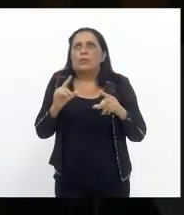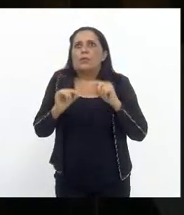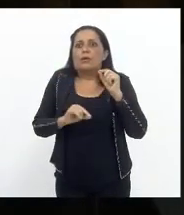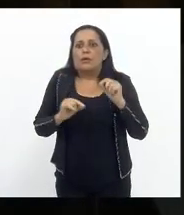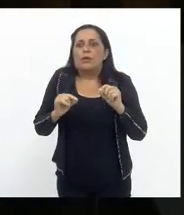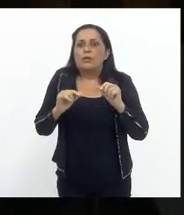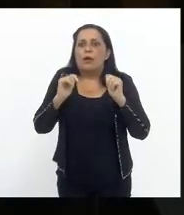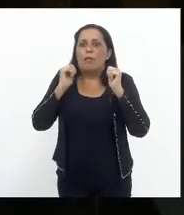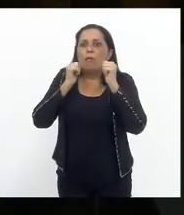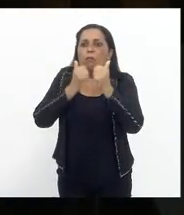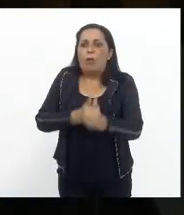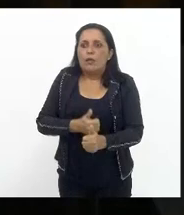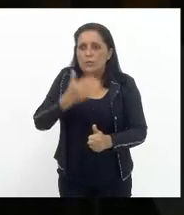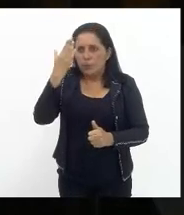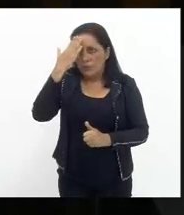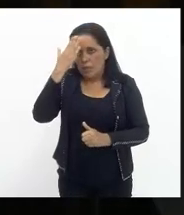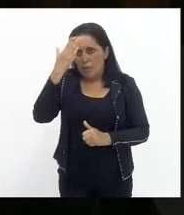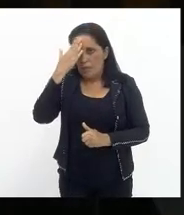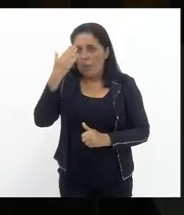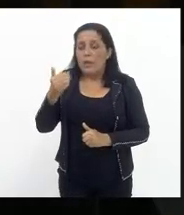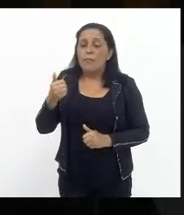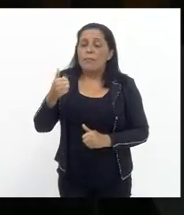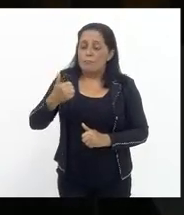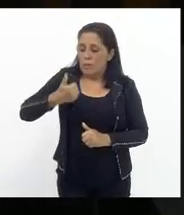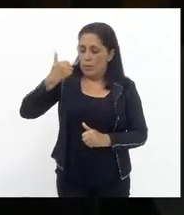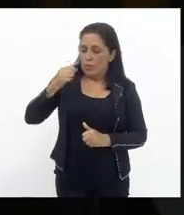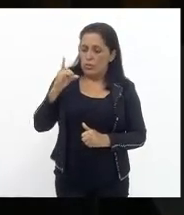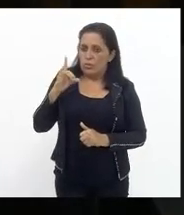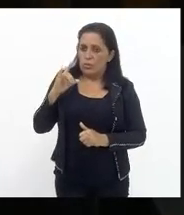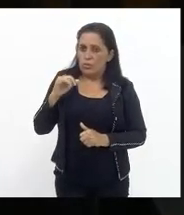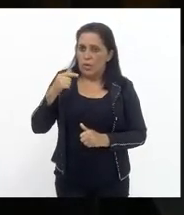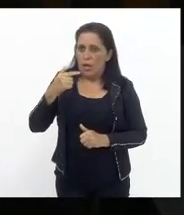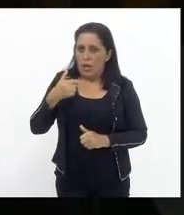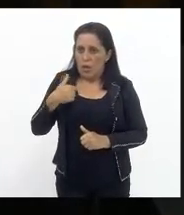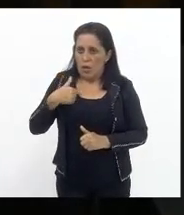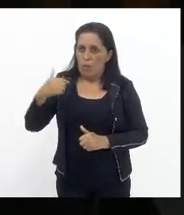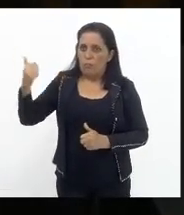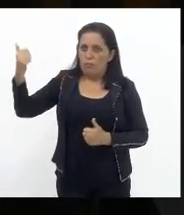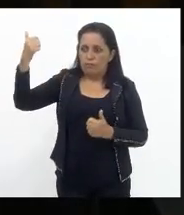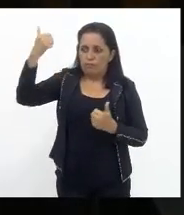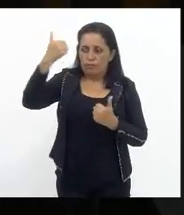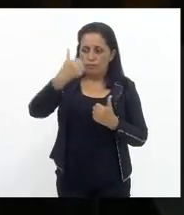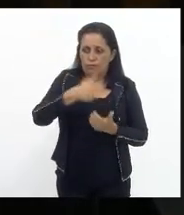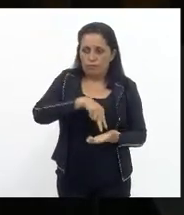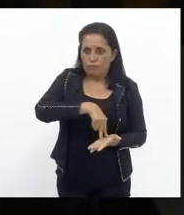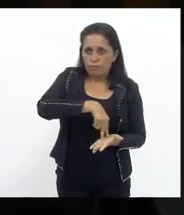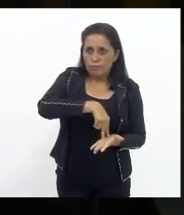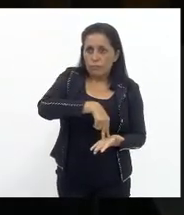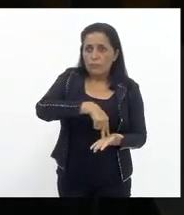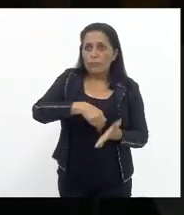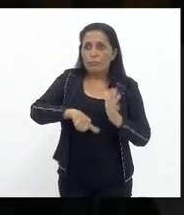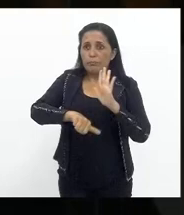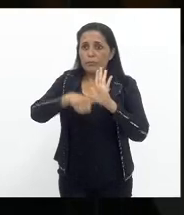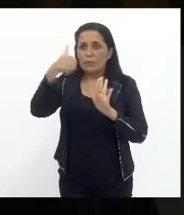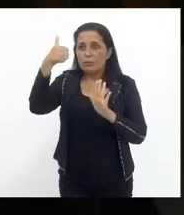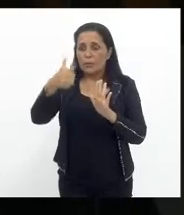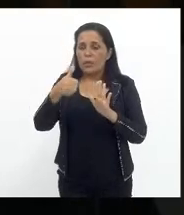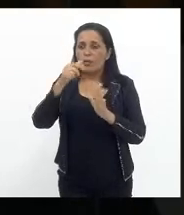meu mandato, desde o primeiro dia que eu tomei posse, o meu primeiro projeto de